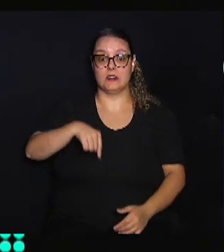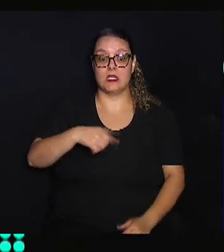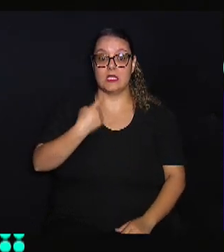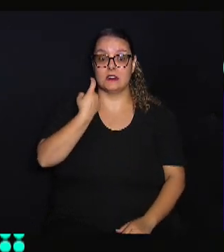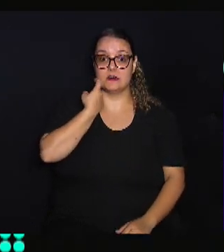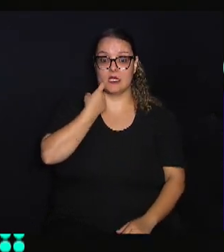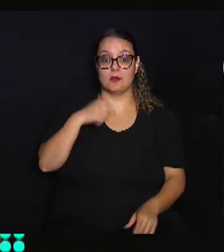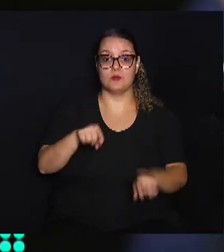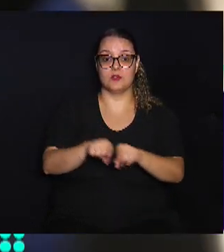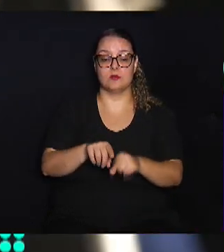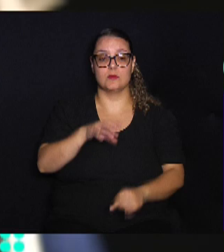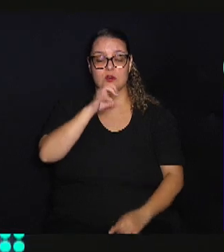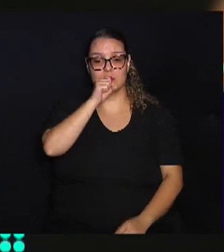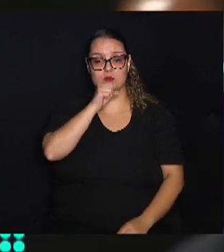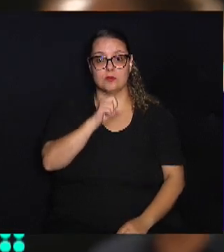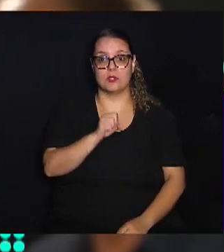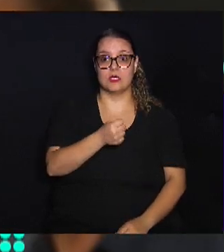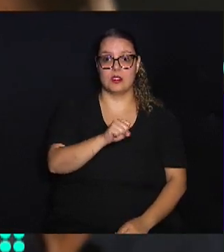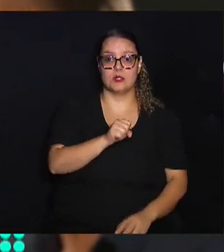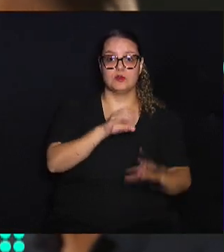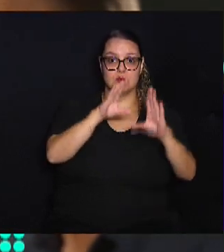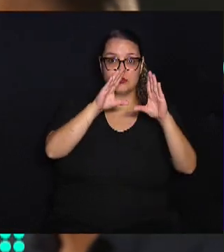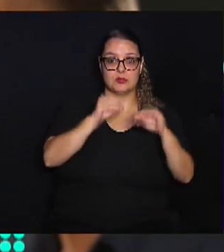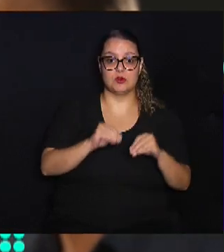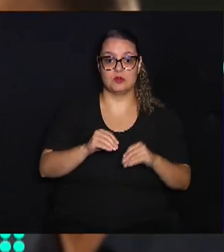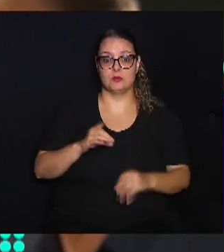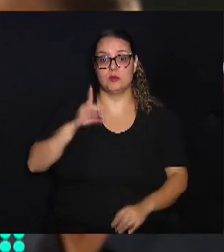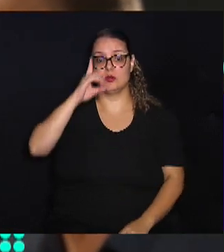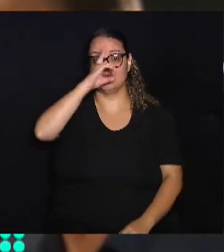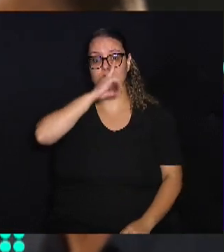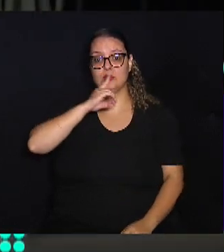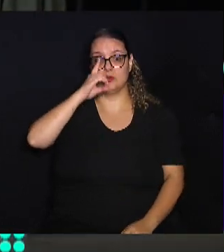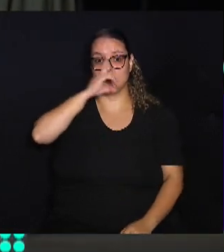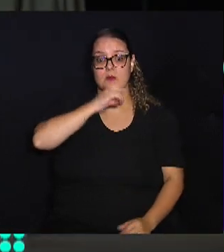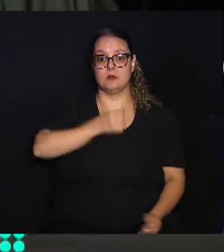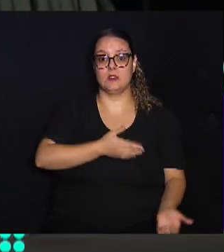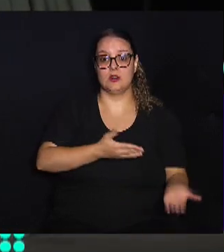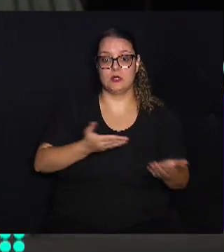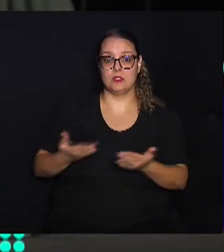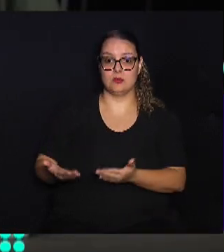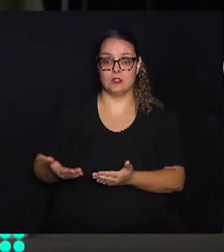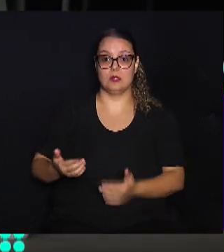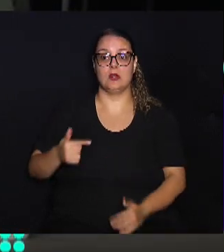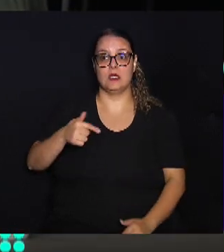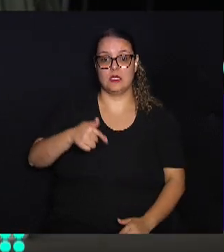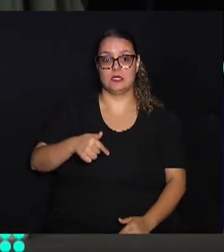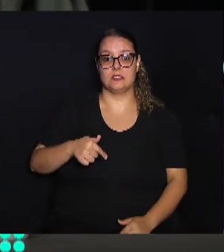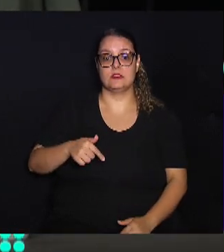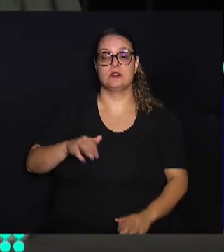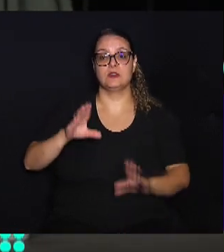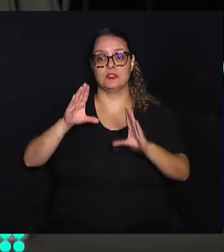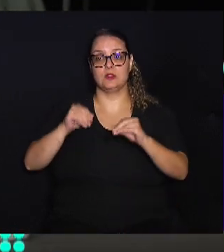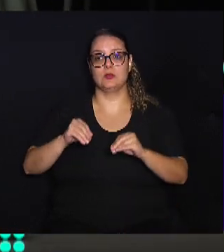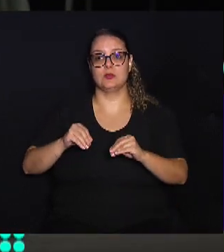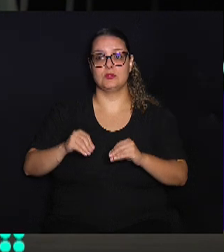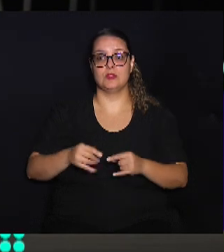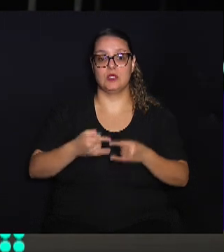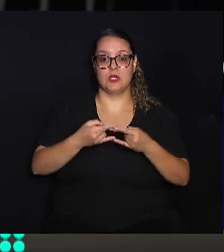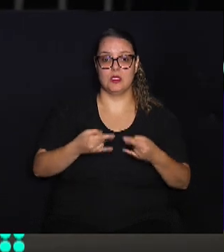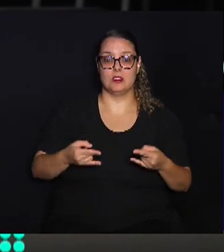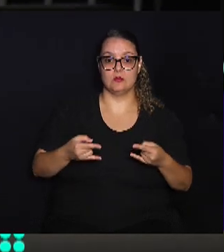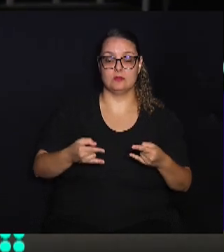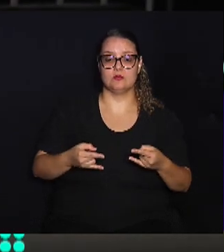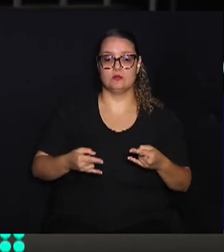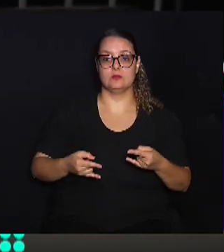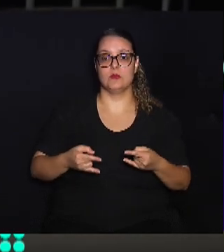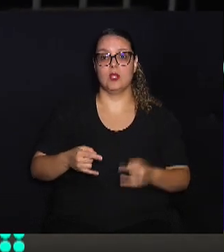sexta e sábado, às 8 da noite, e no domingo a apresentação será às 7 da noite. Ingressos em